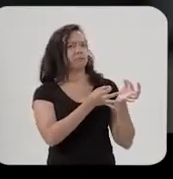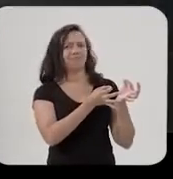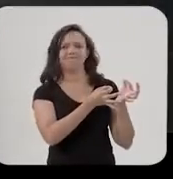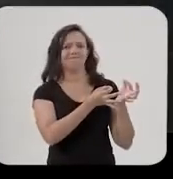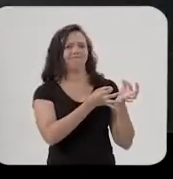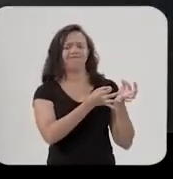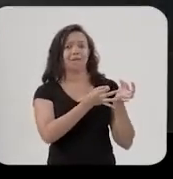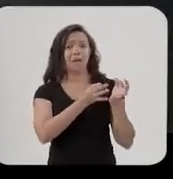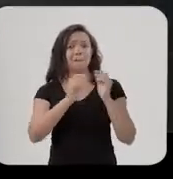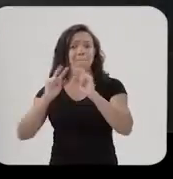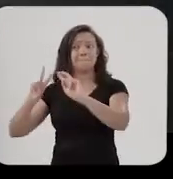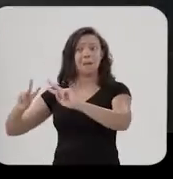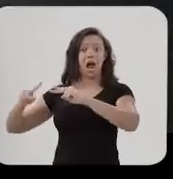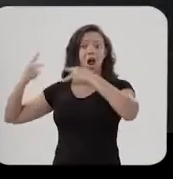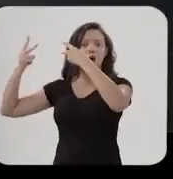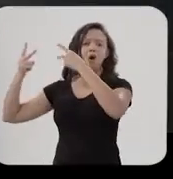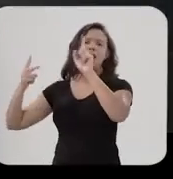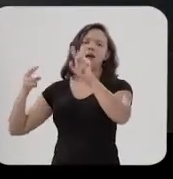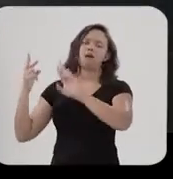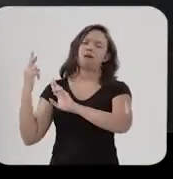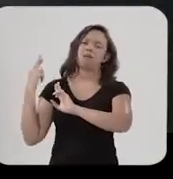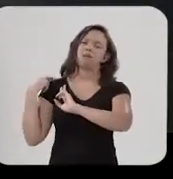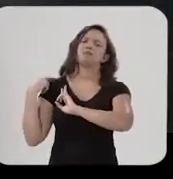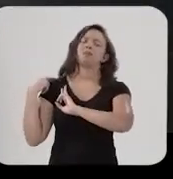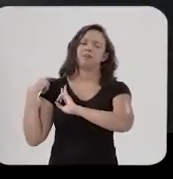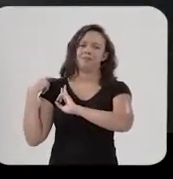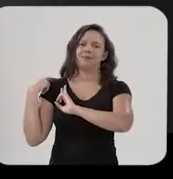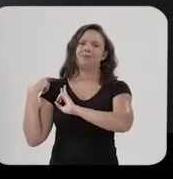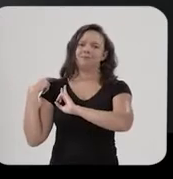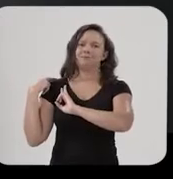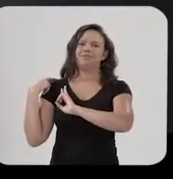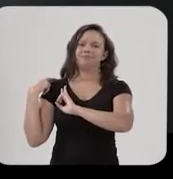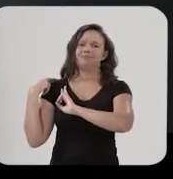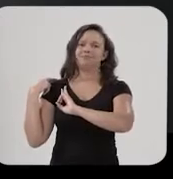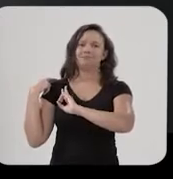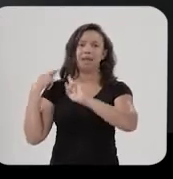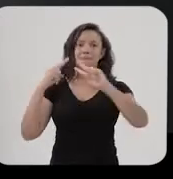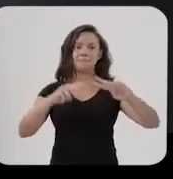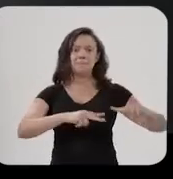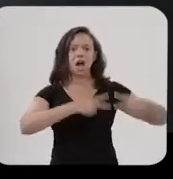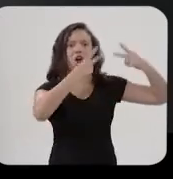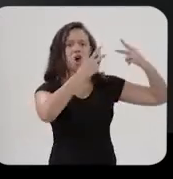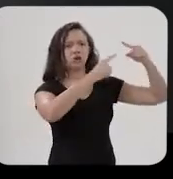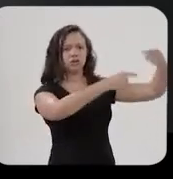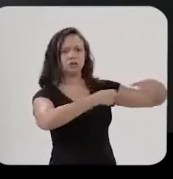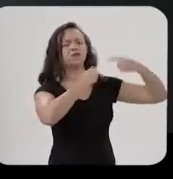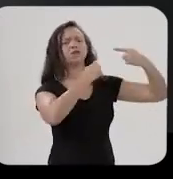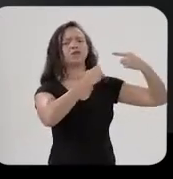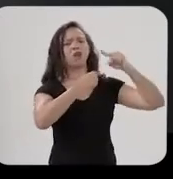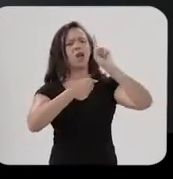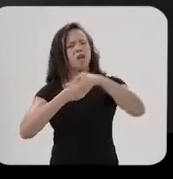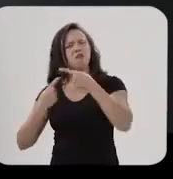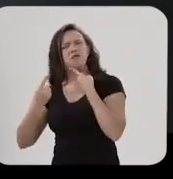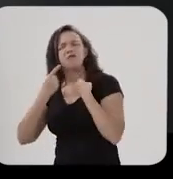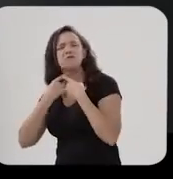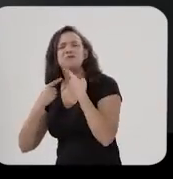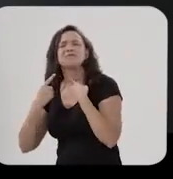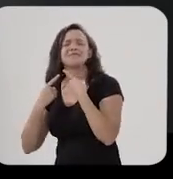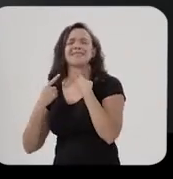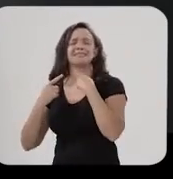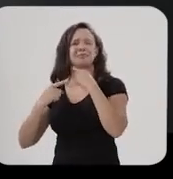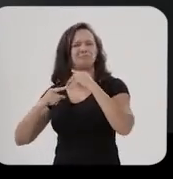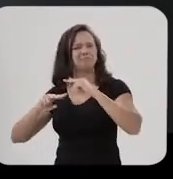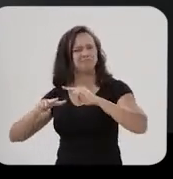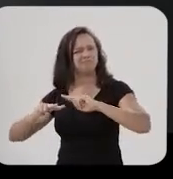pequenos. Maior do que o problema é a nossa responsabilidade. Maior do que o desafio é a nossa vontade